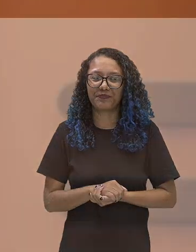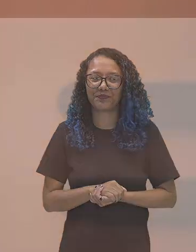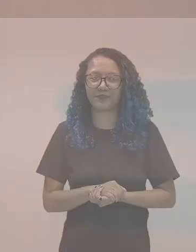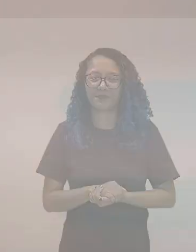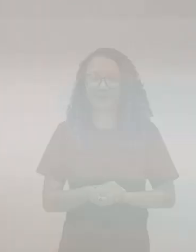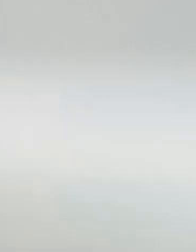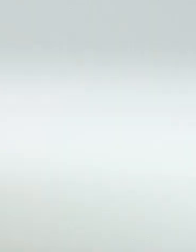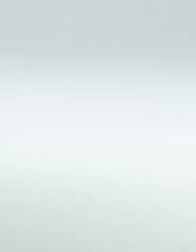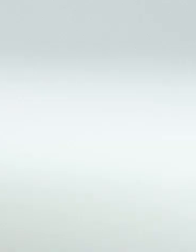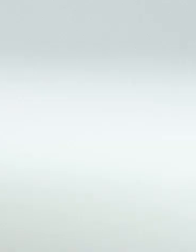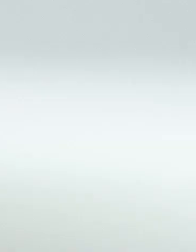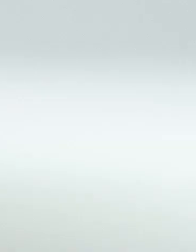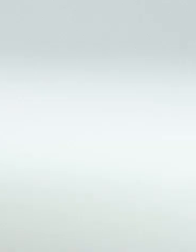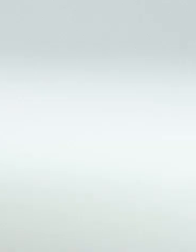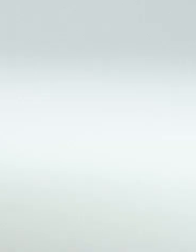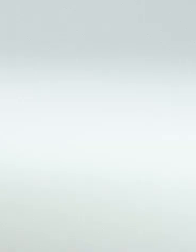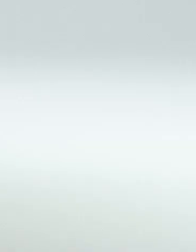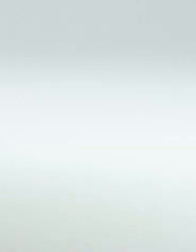aula.